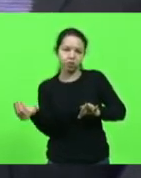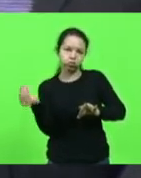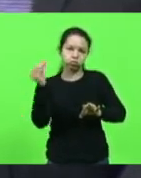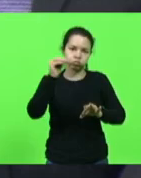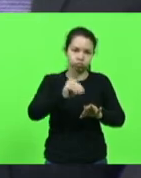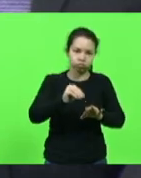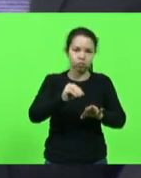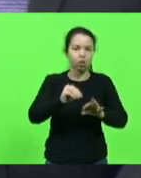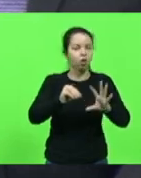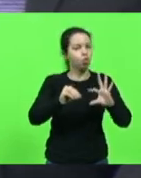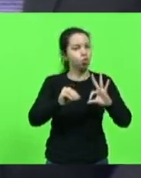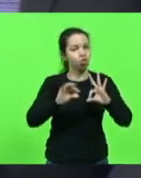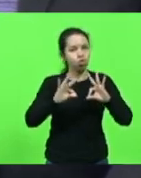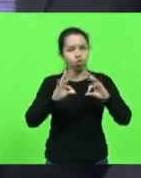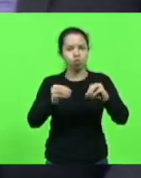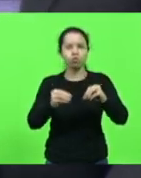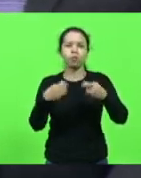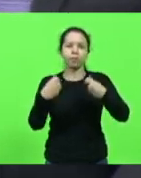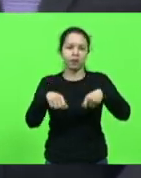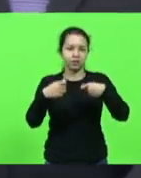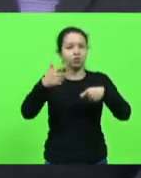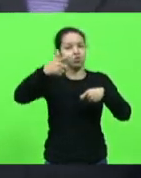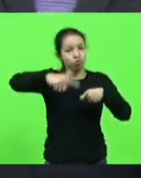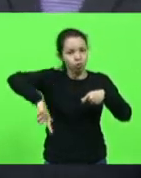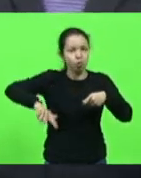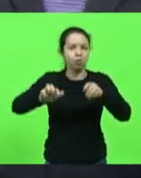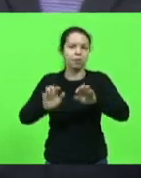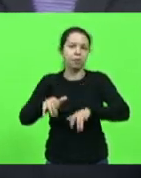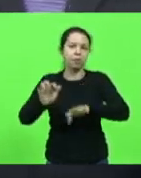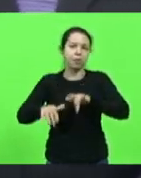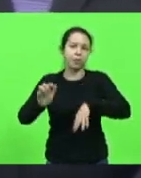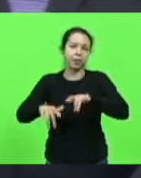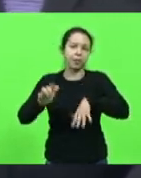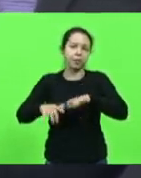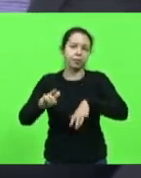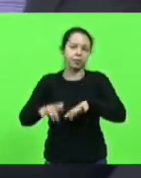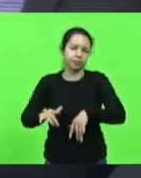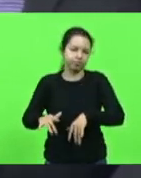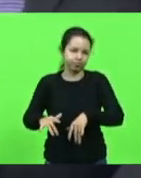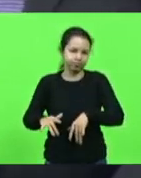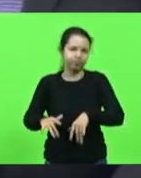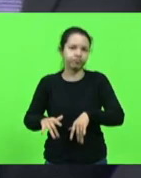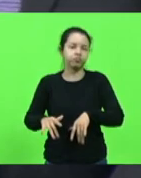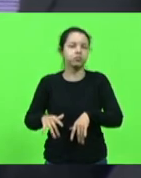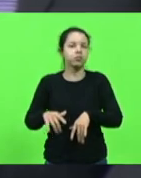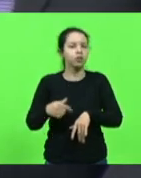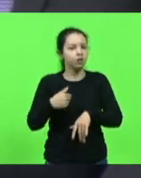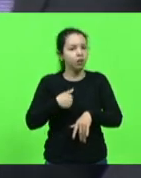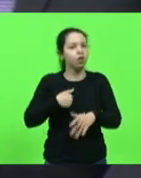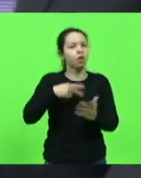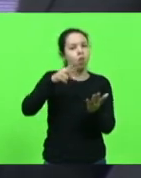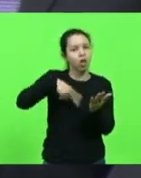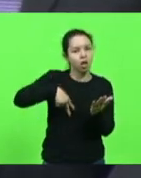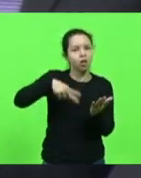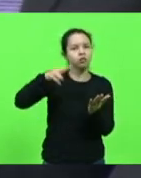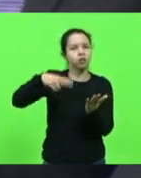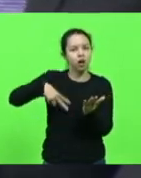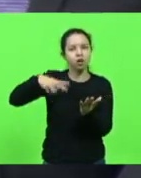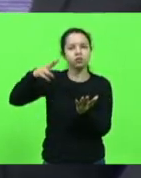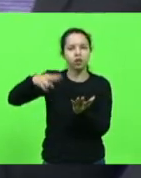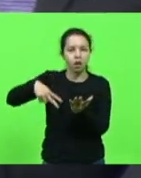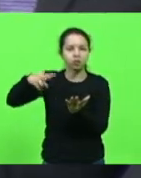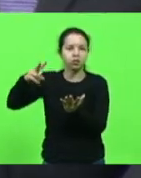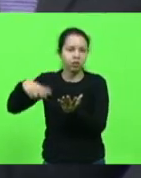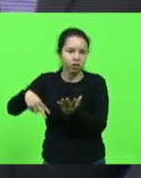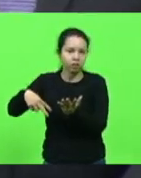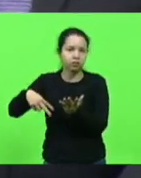trecho, aquele dispositivo, tinha que ser datilografado de novo. E nisso eu ficava lendo e me